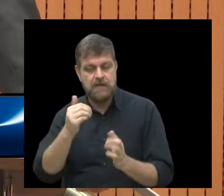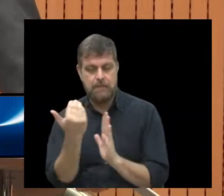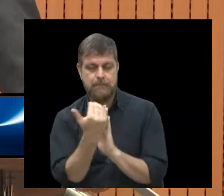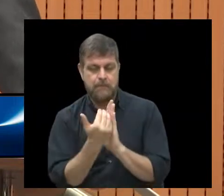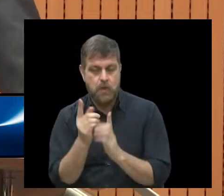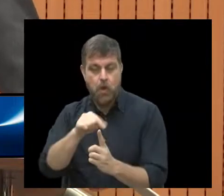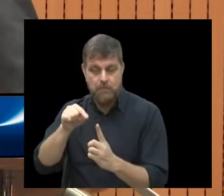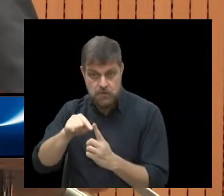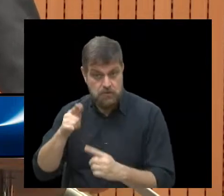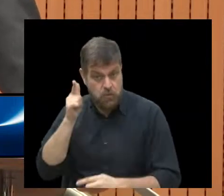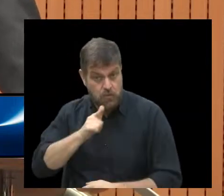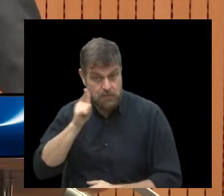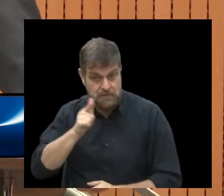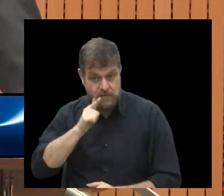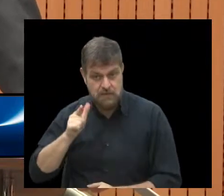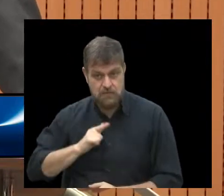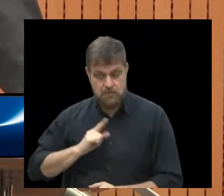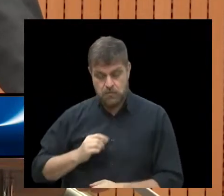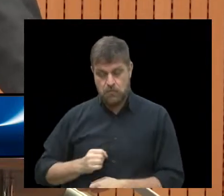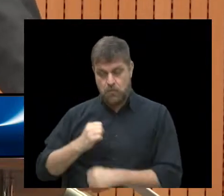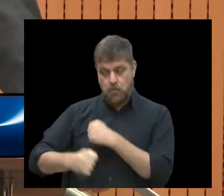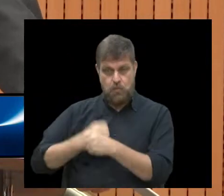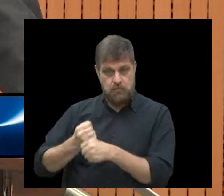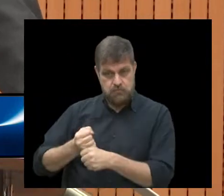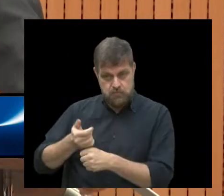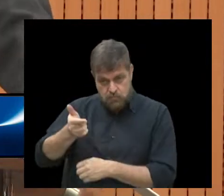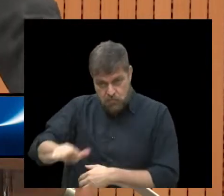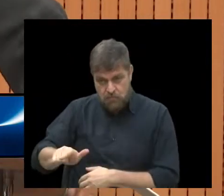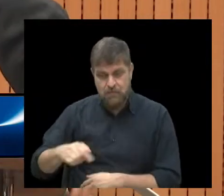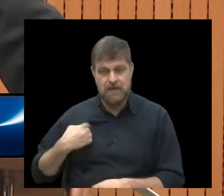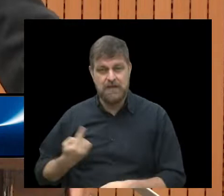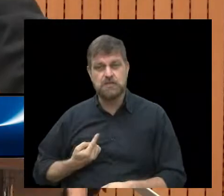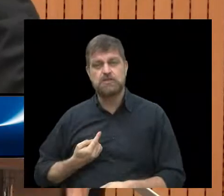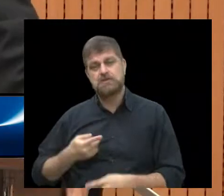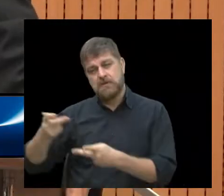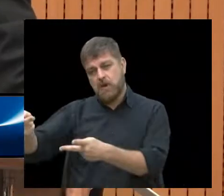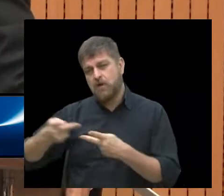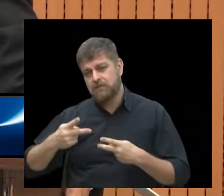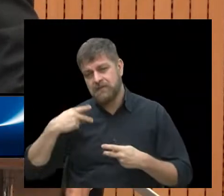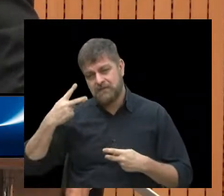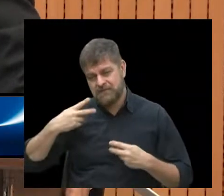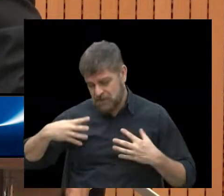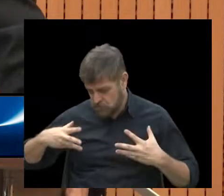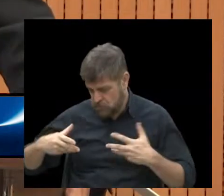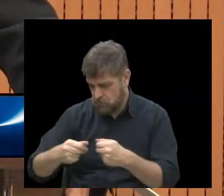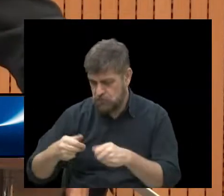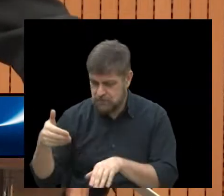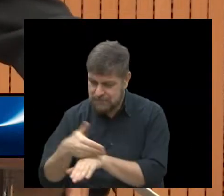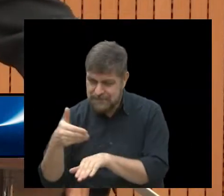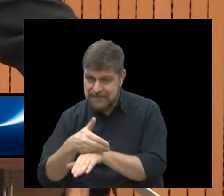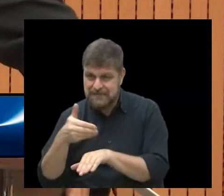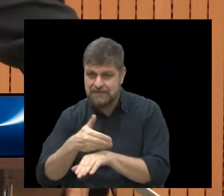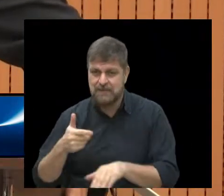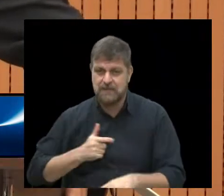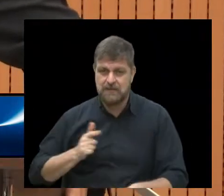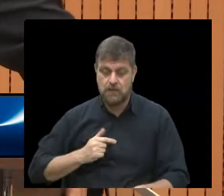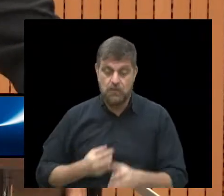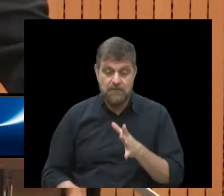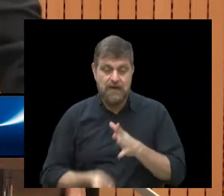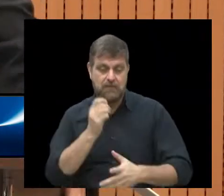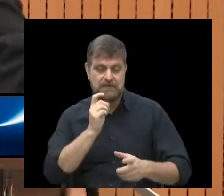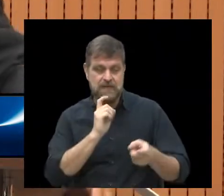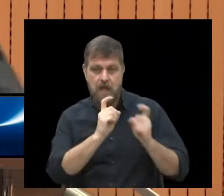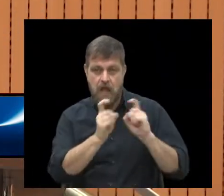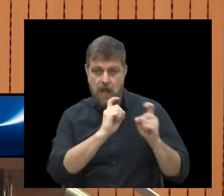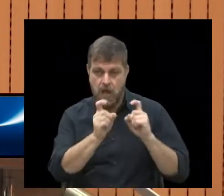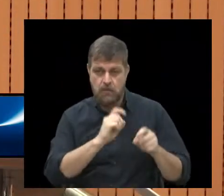foram atingidas nesse último período. Então era isso, convidando todos então para esses eventos que nós iremos realizar no próximo